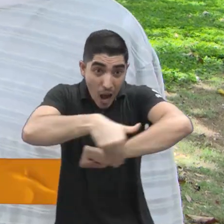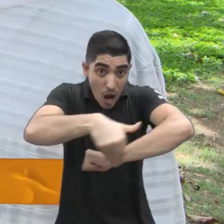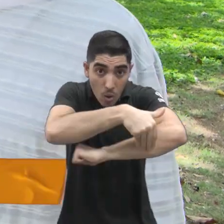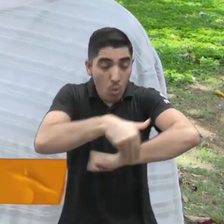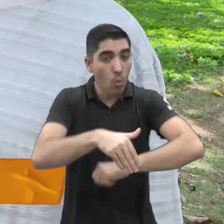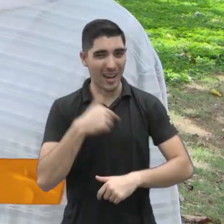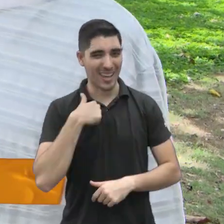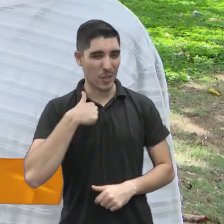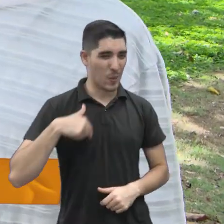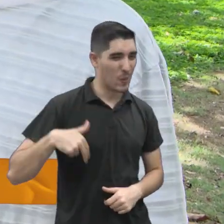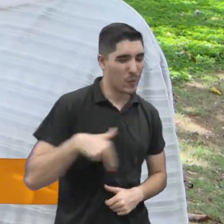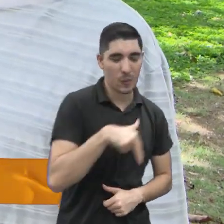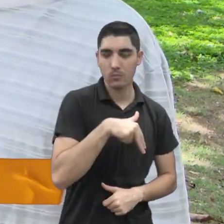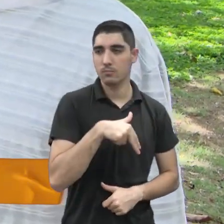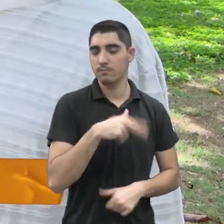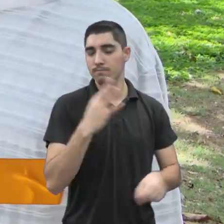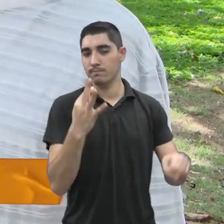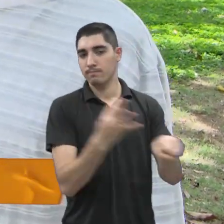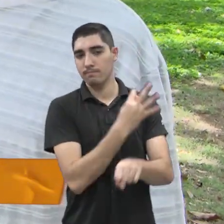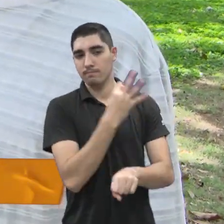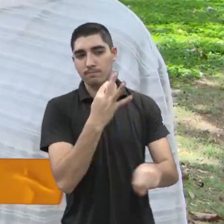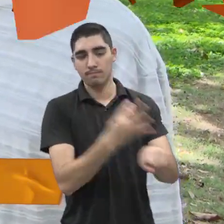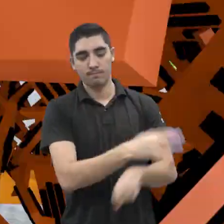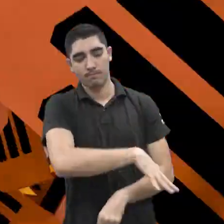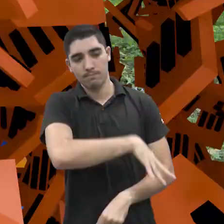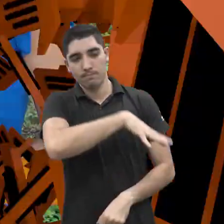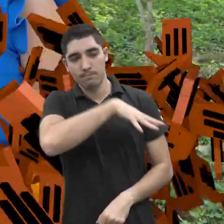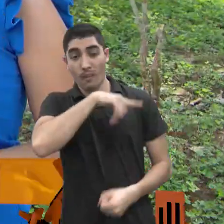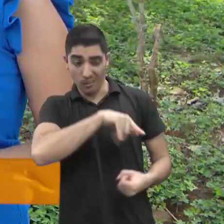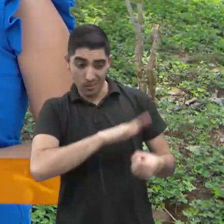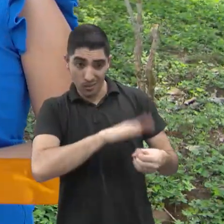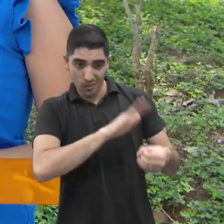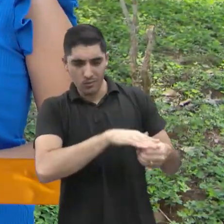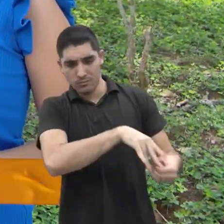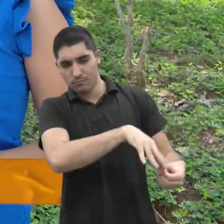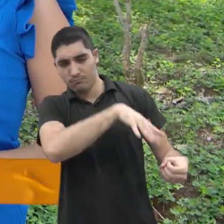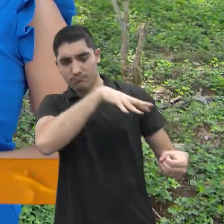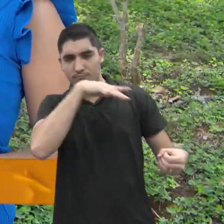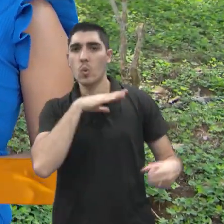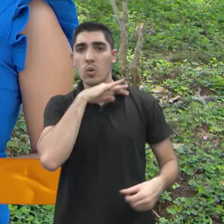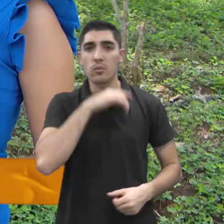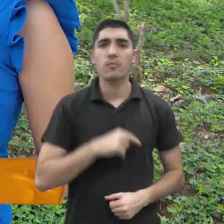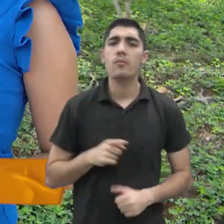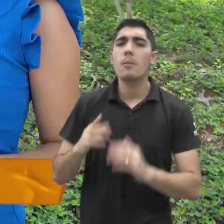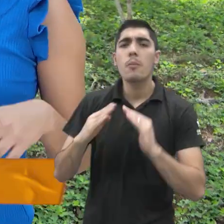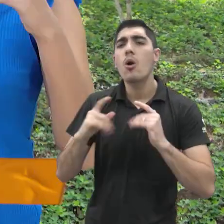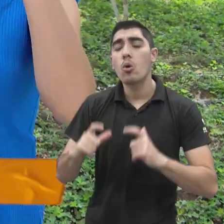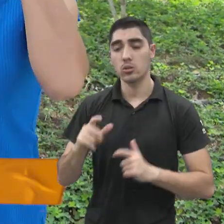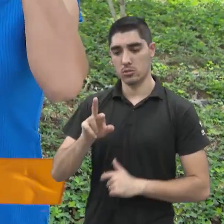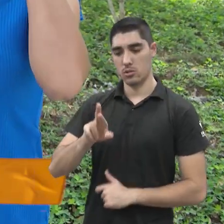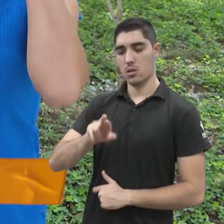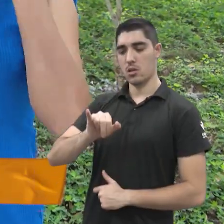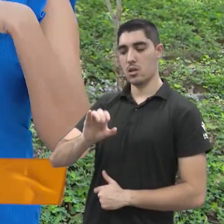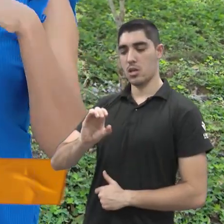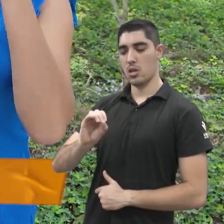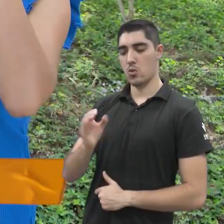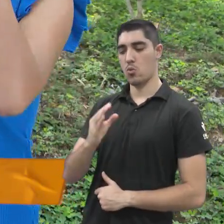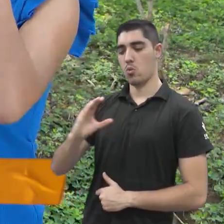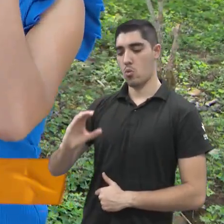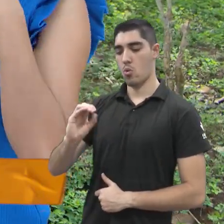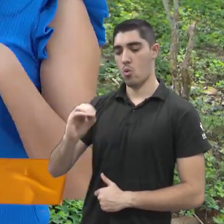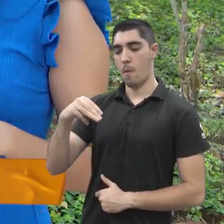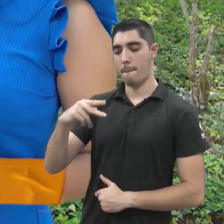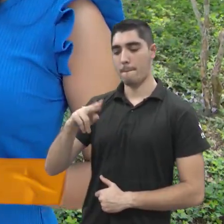é insuportável. E vem do esgoto da rua. Isabela, onde que você mora? Moro no Rio Comprido. Maravilha, me diz uma coisa, lá no